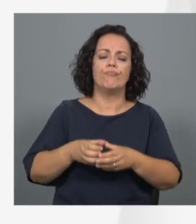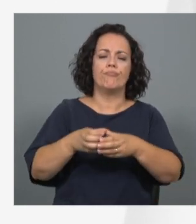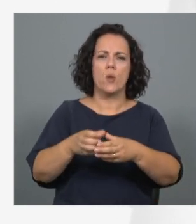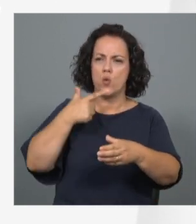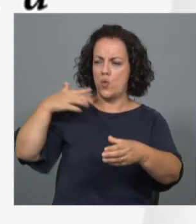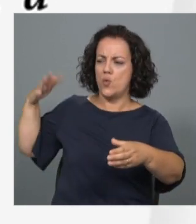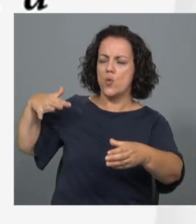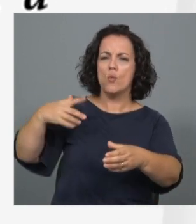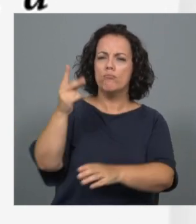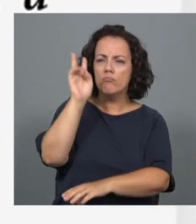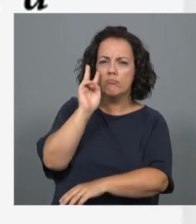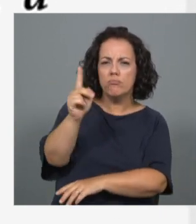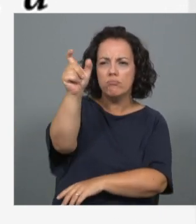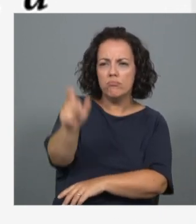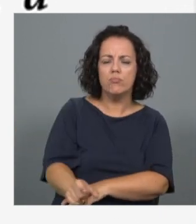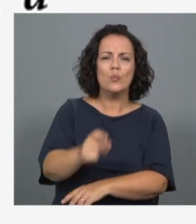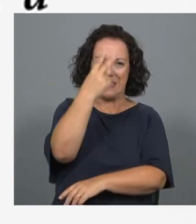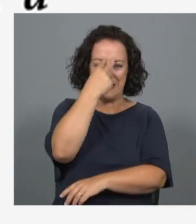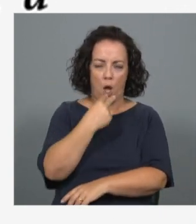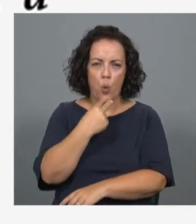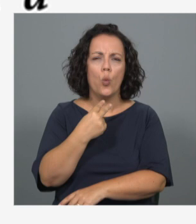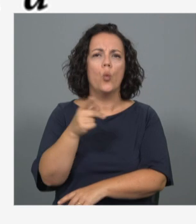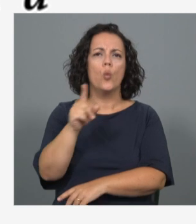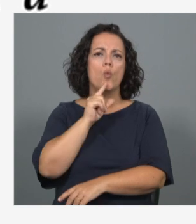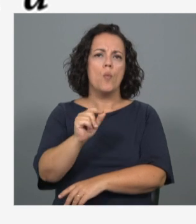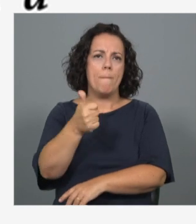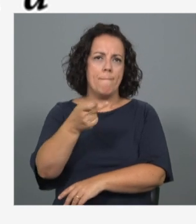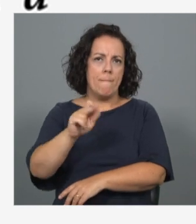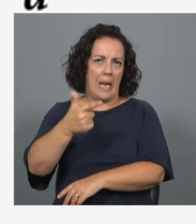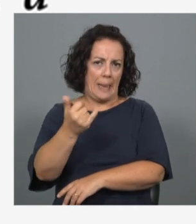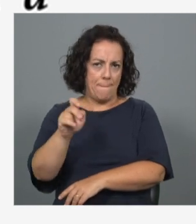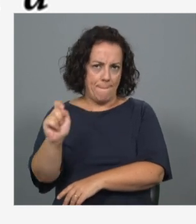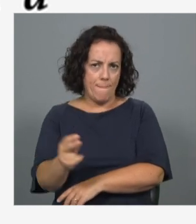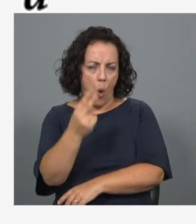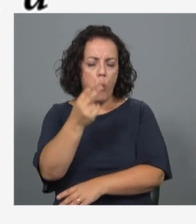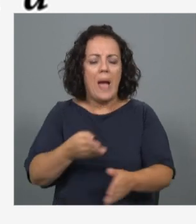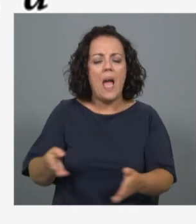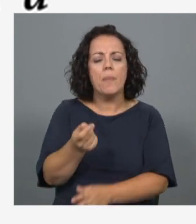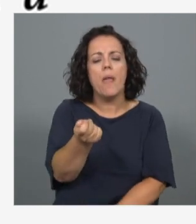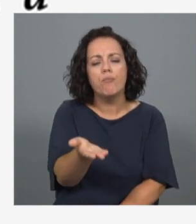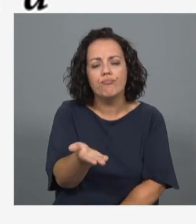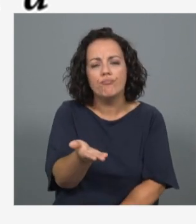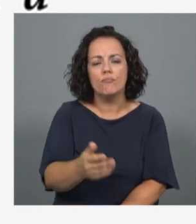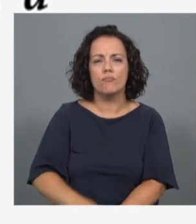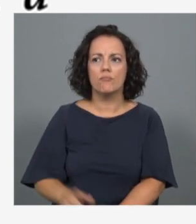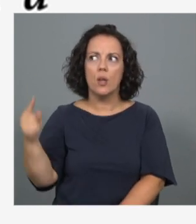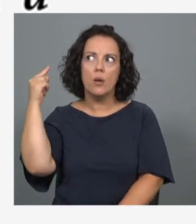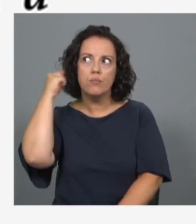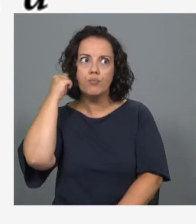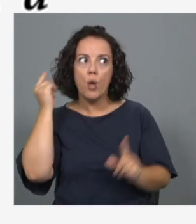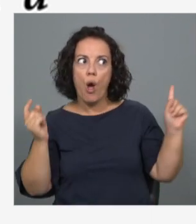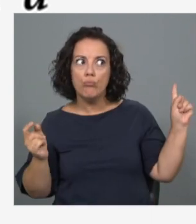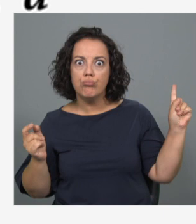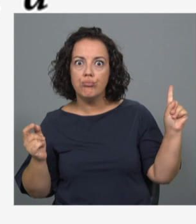chamado Bartimeu, filho de Timeu, a pedir esmola à beira do caminho. Ao ouvir dizer que era Jesus de Nazaré